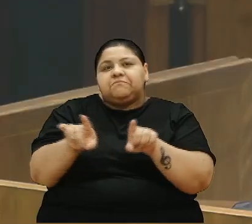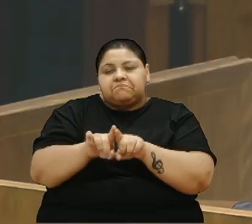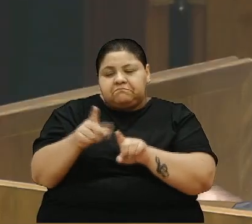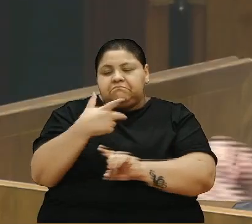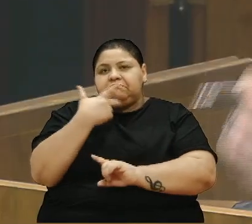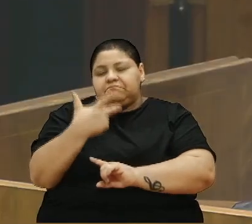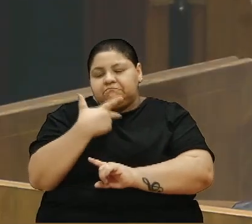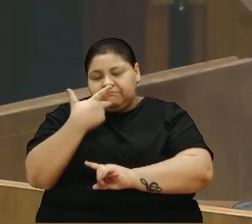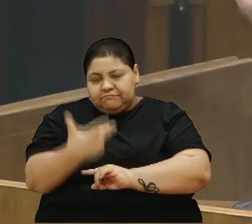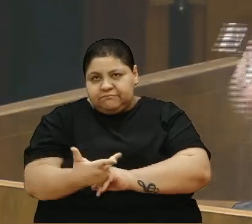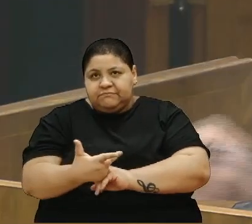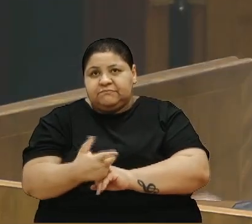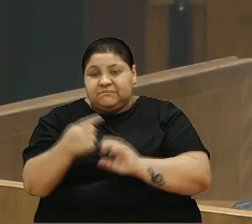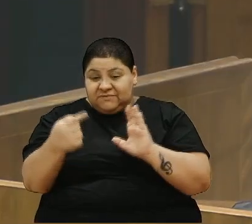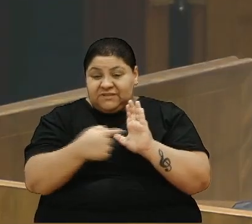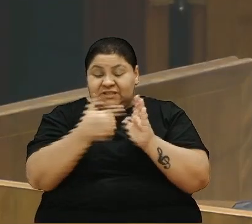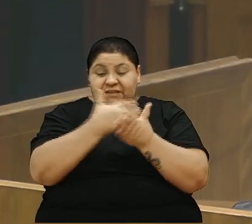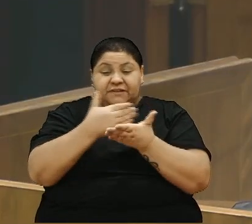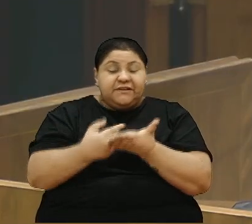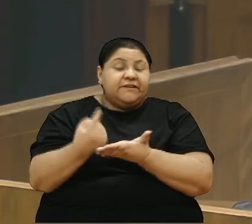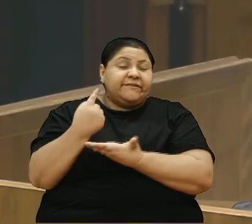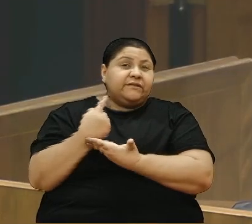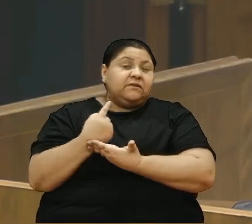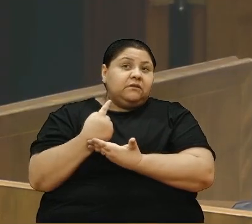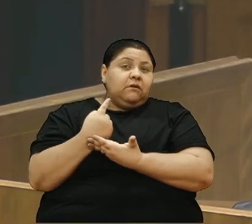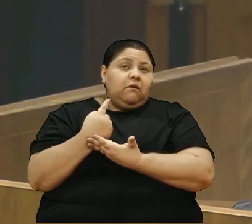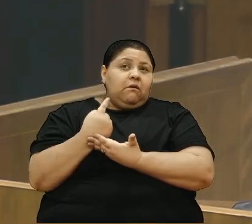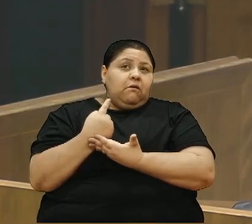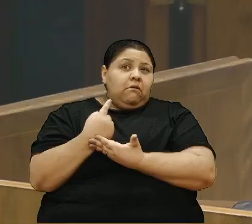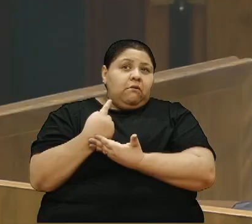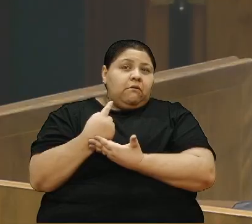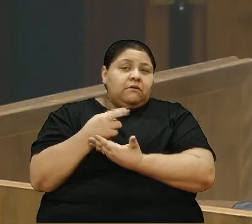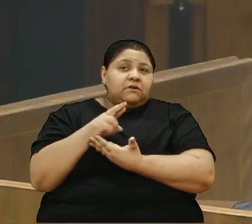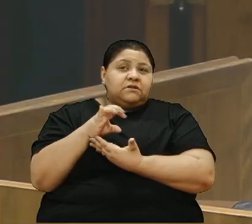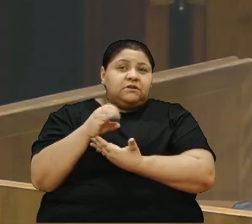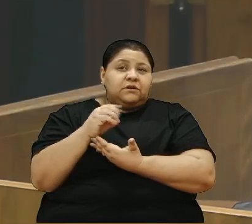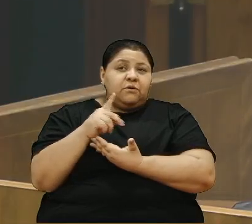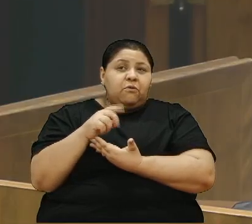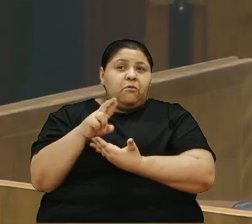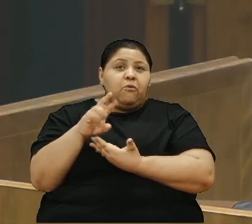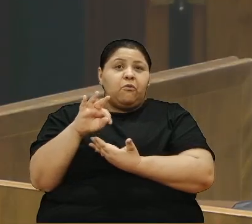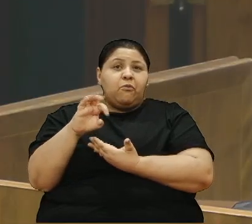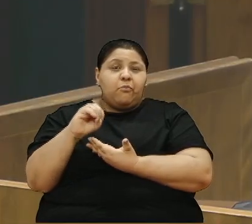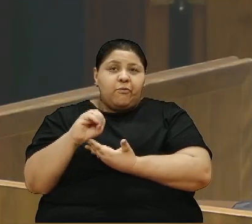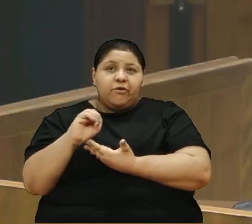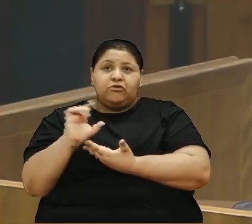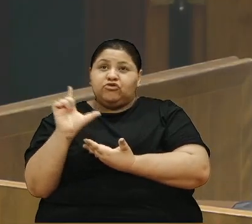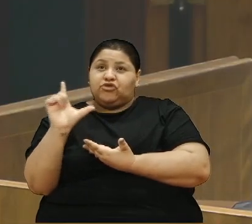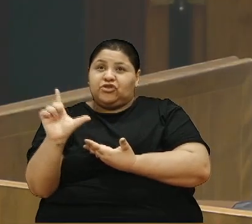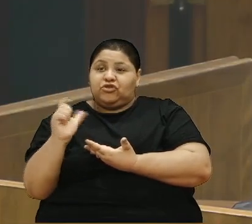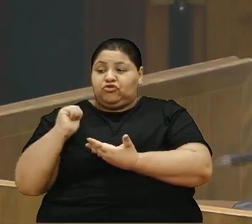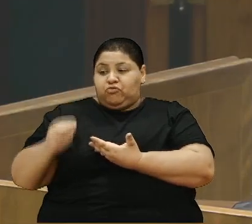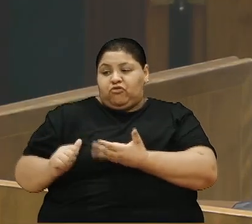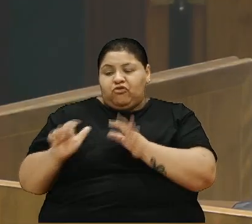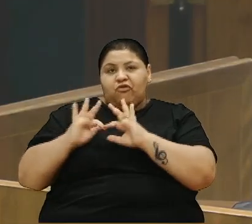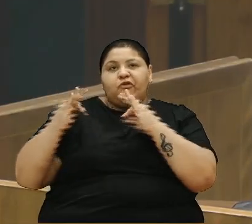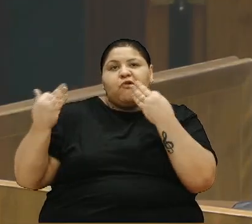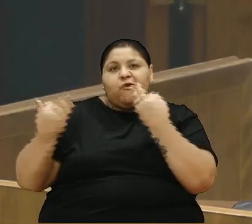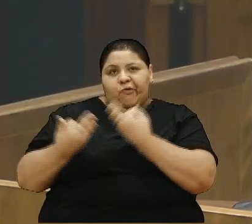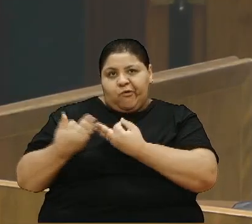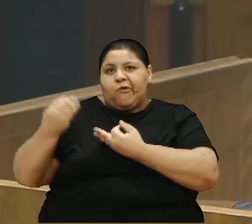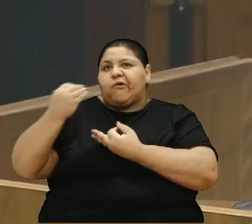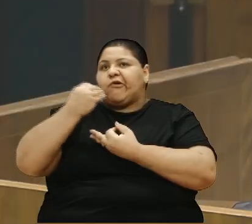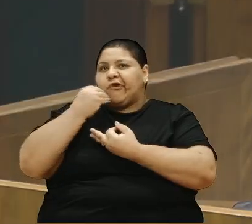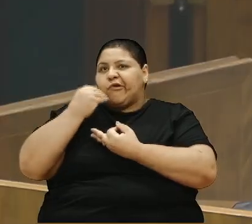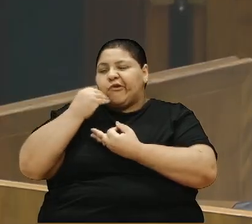dizer que a denúncia começou lá em Rio Preto, estava olhando aqui, Fantinel, dos cartões do Bolsa Família, com certeza, mantendo, né,